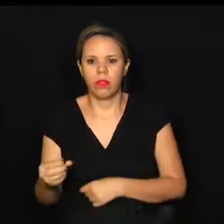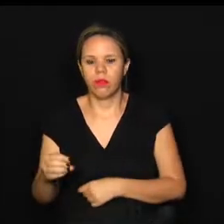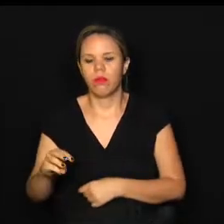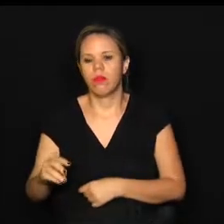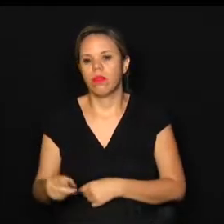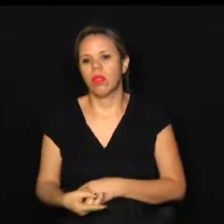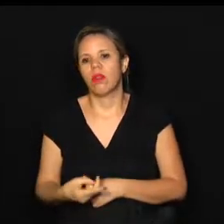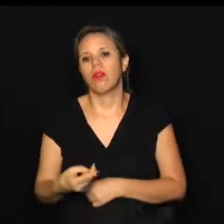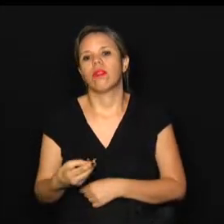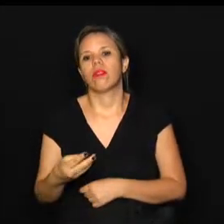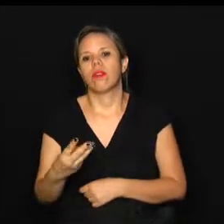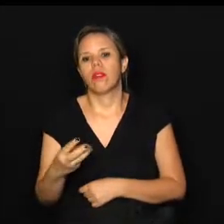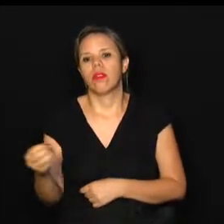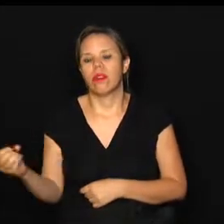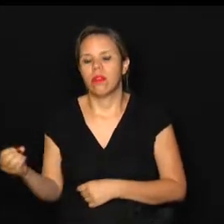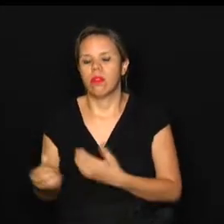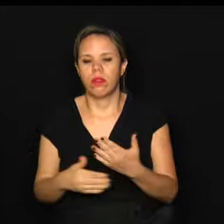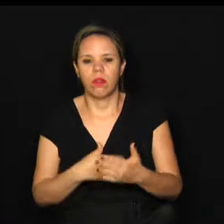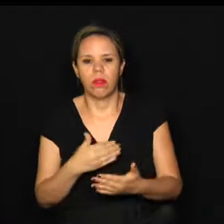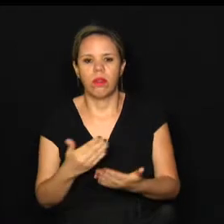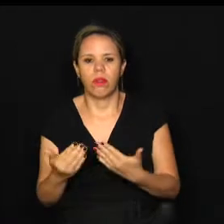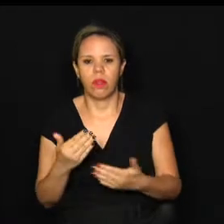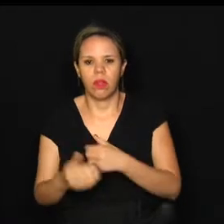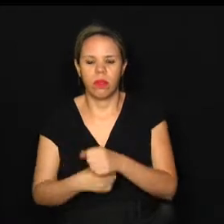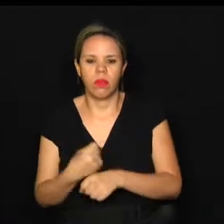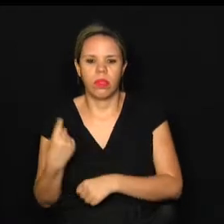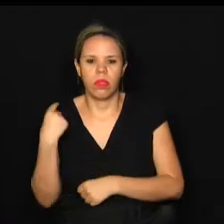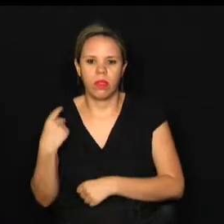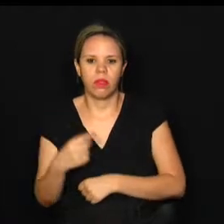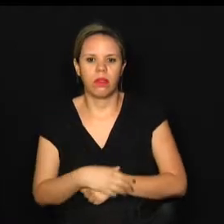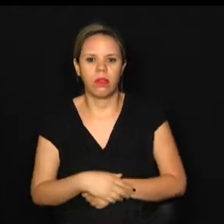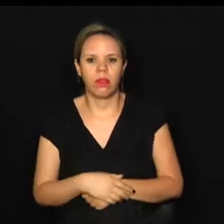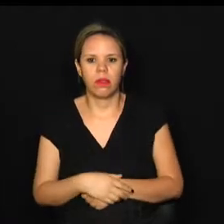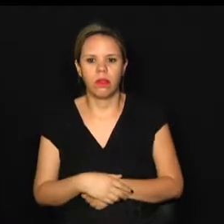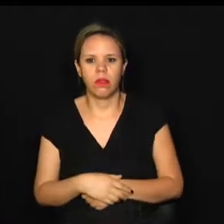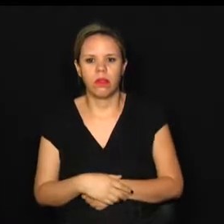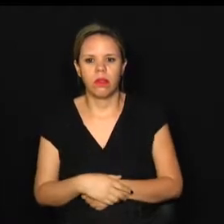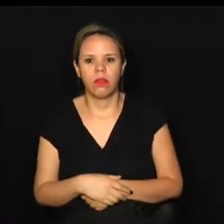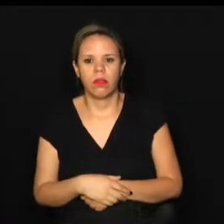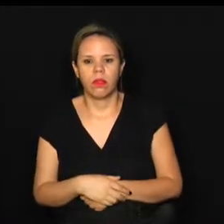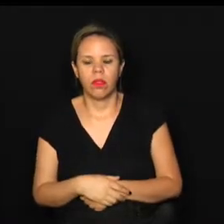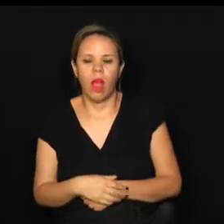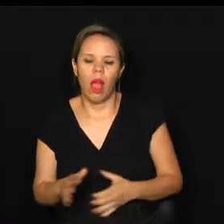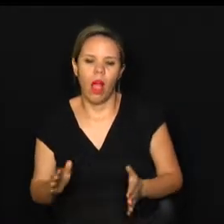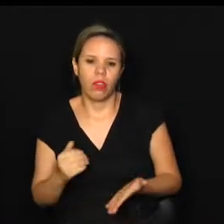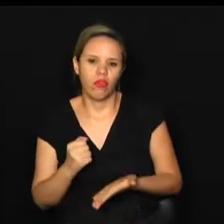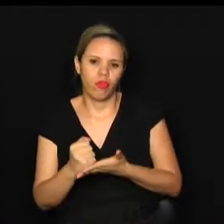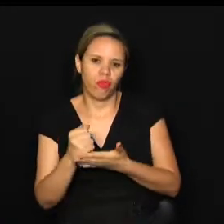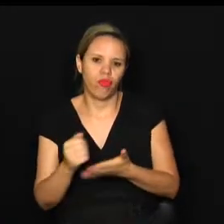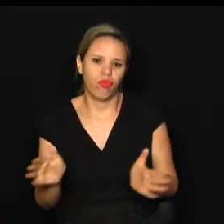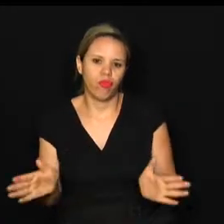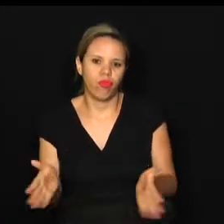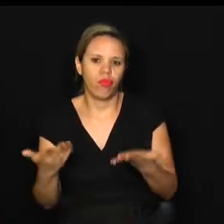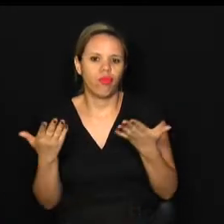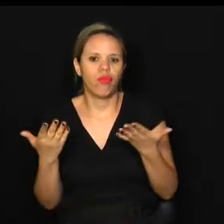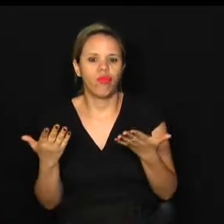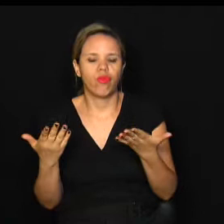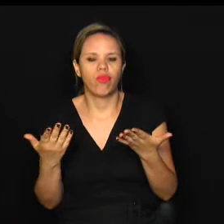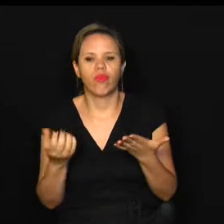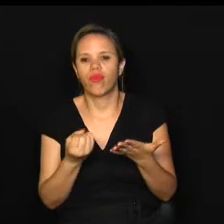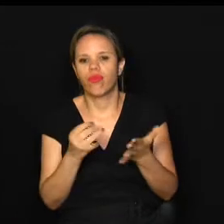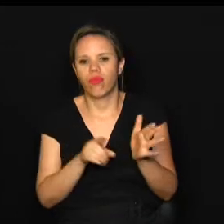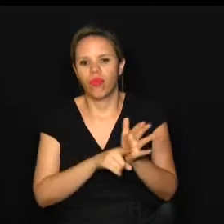2019. E as transferências correntes teve uma variação de 12,2%, que ajudou a elevar aí o índice, né, em